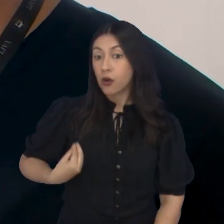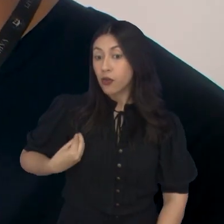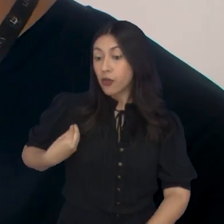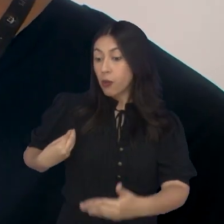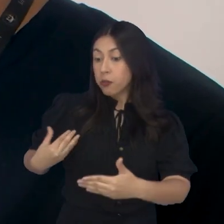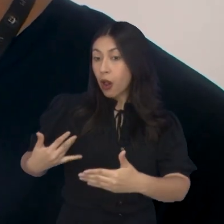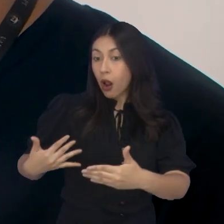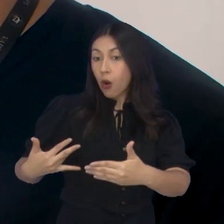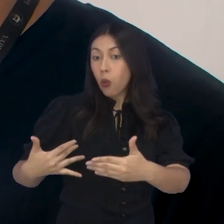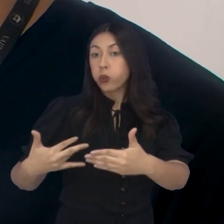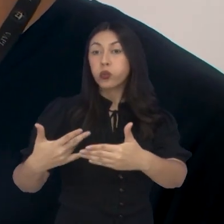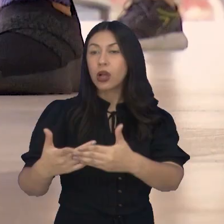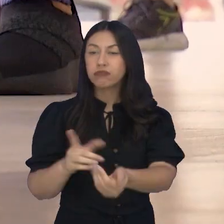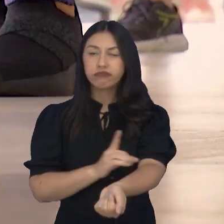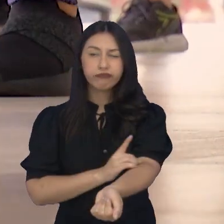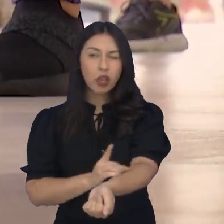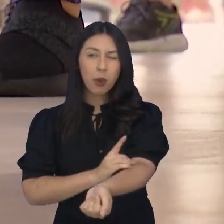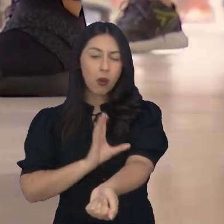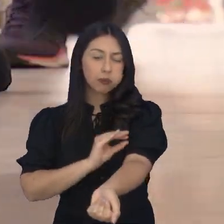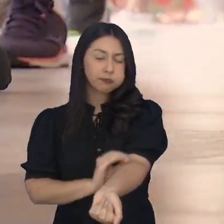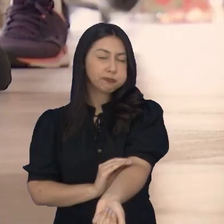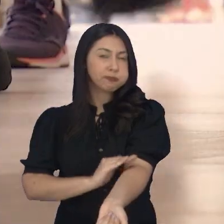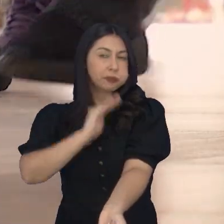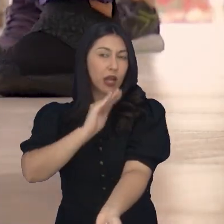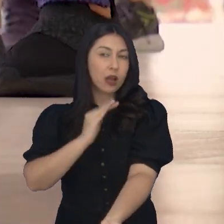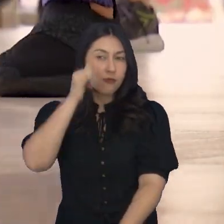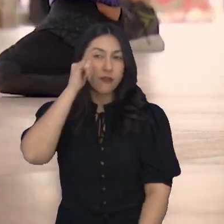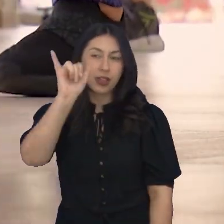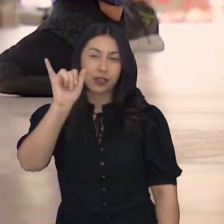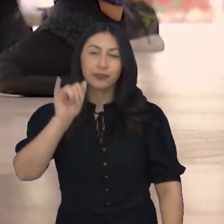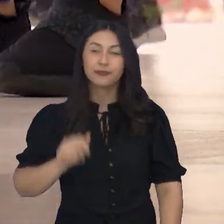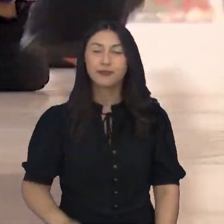como diabetes e hipertensão.